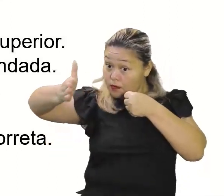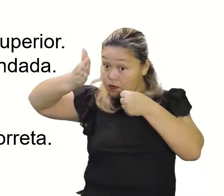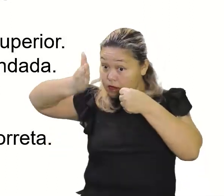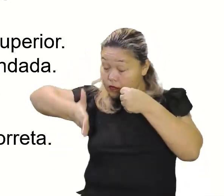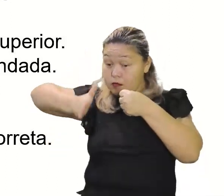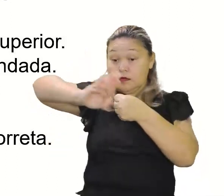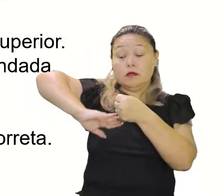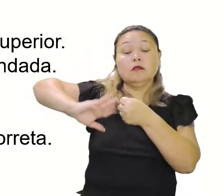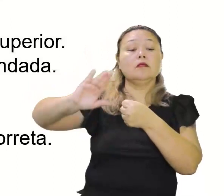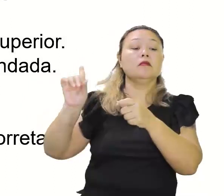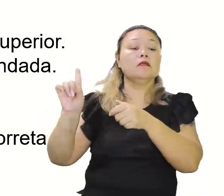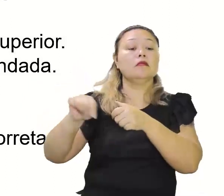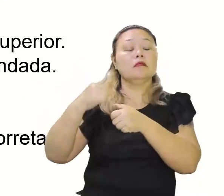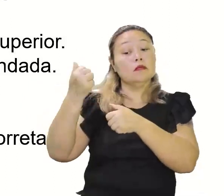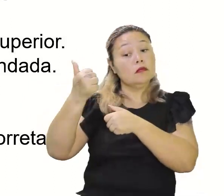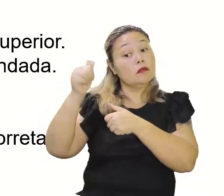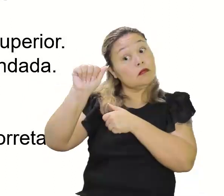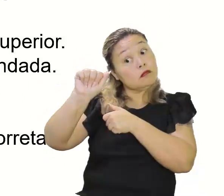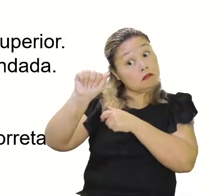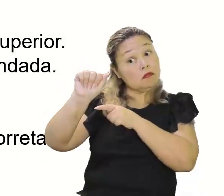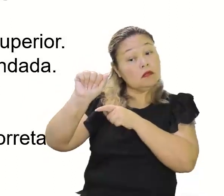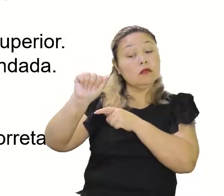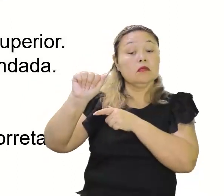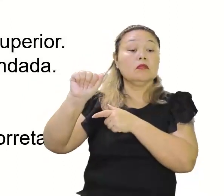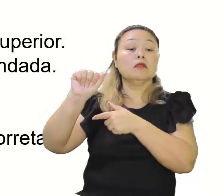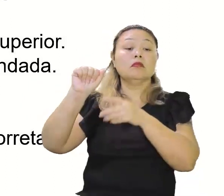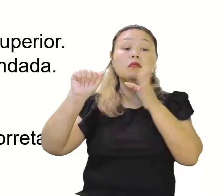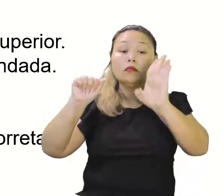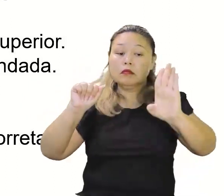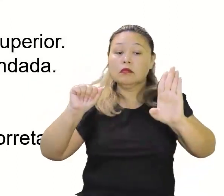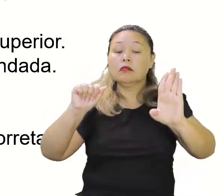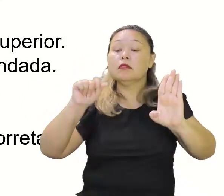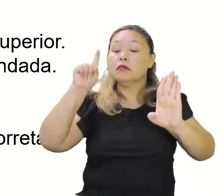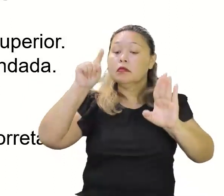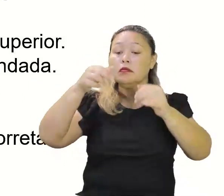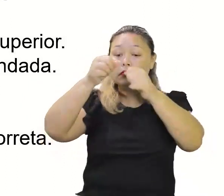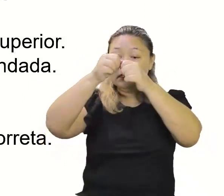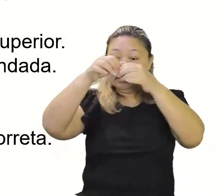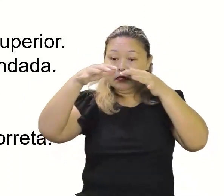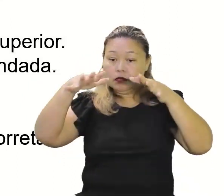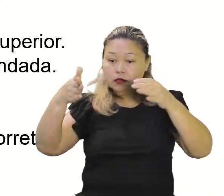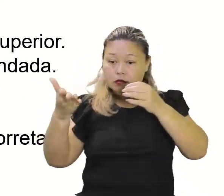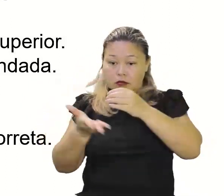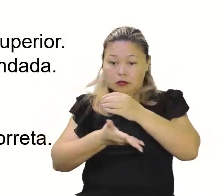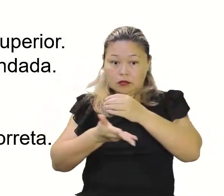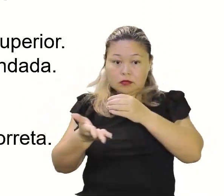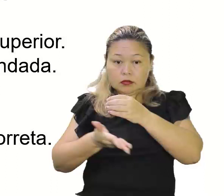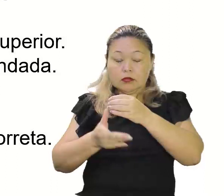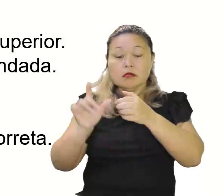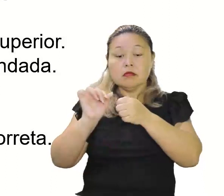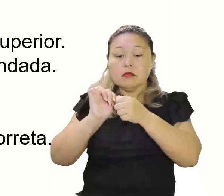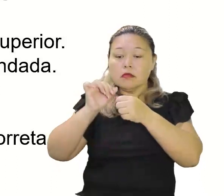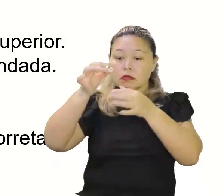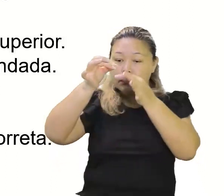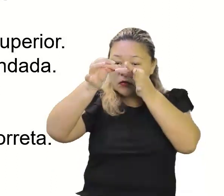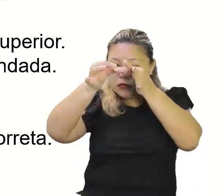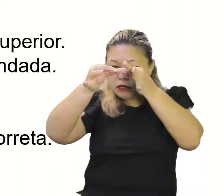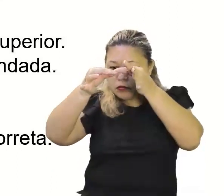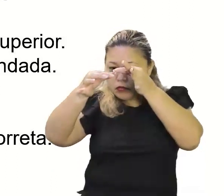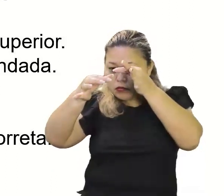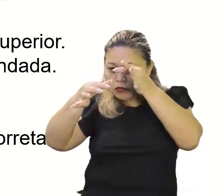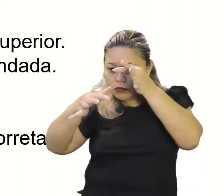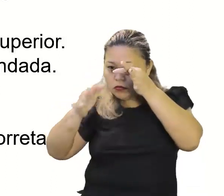a primeira coisa. Isso é verdade ou não? Segunda afirmação, é uma pirâmide, pois afunila em sua